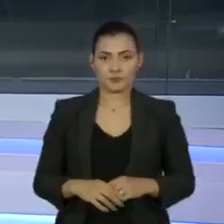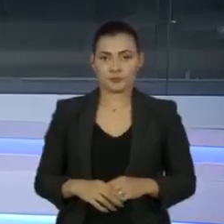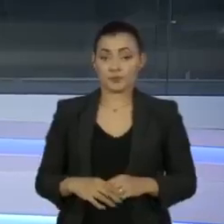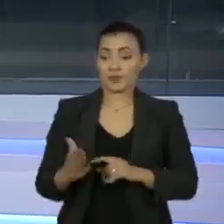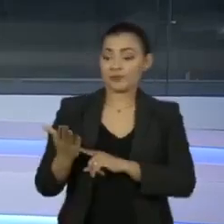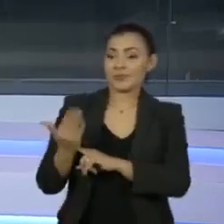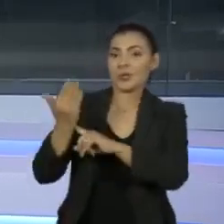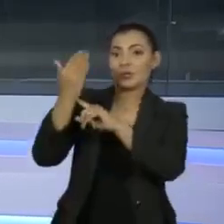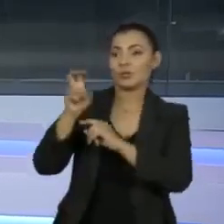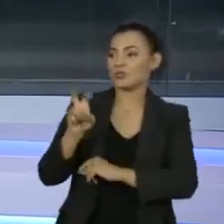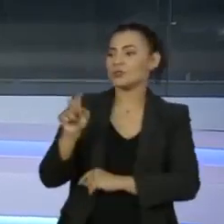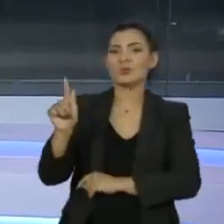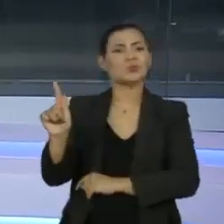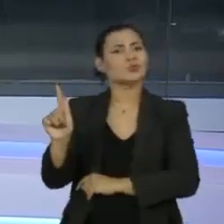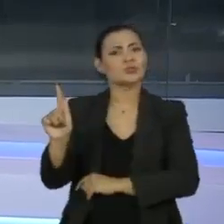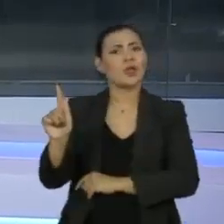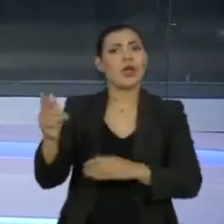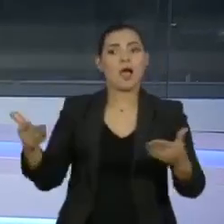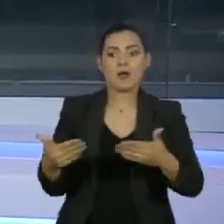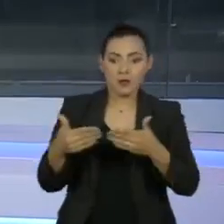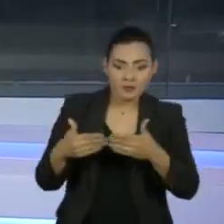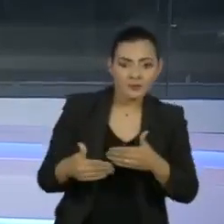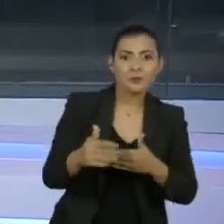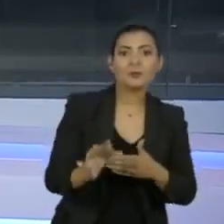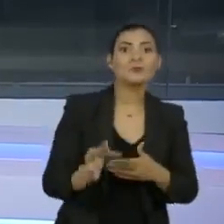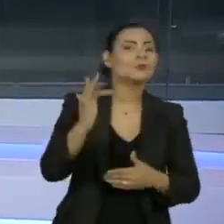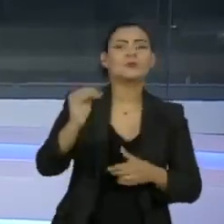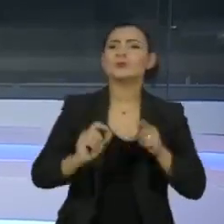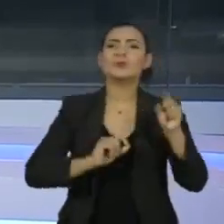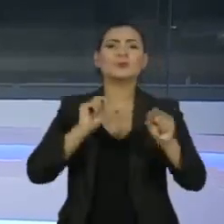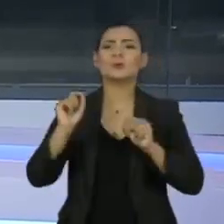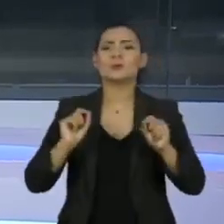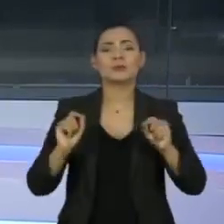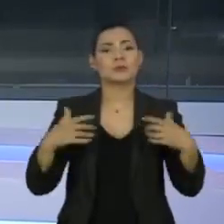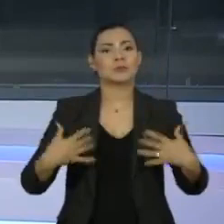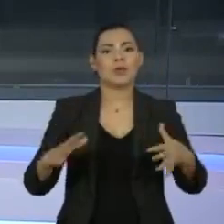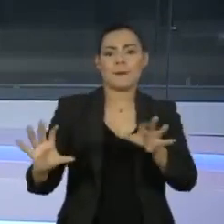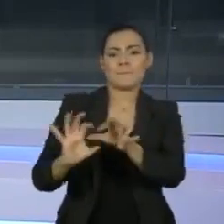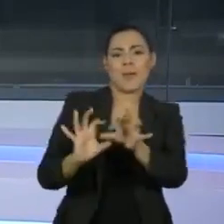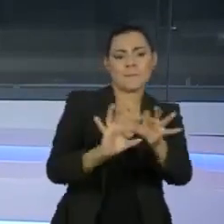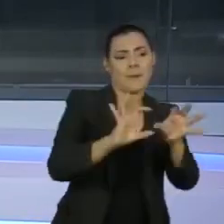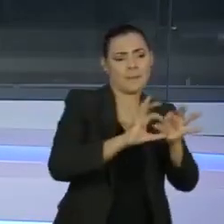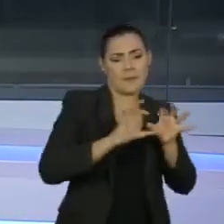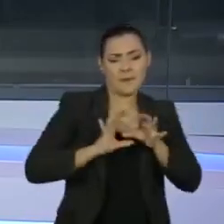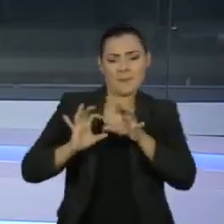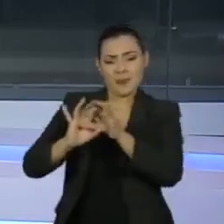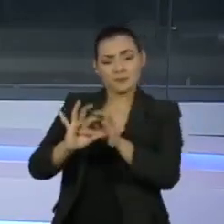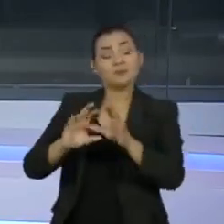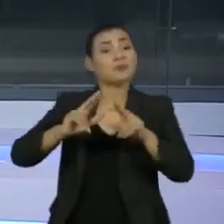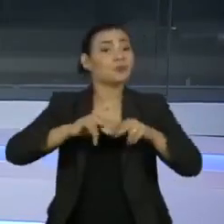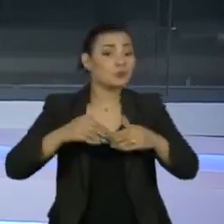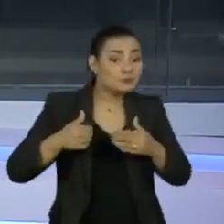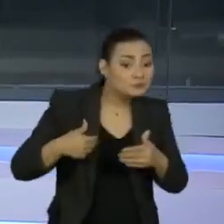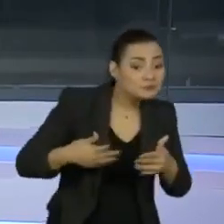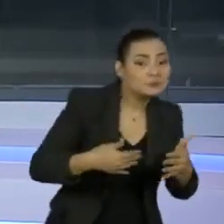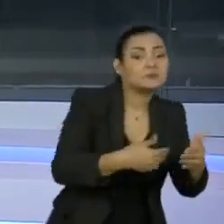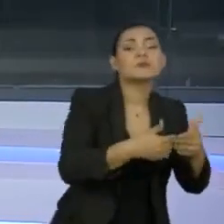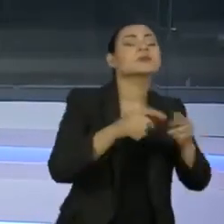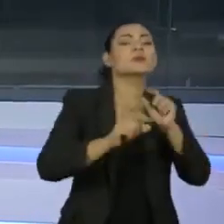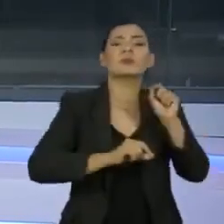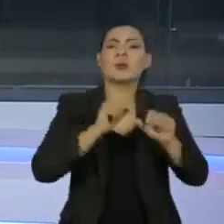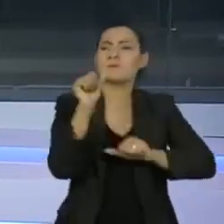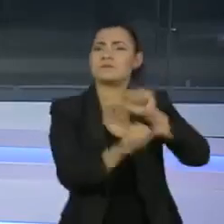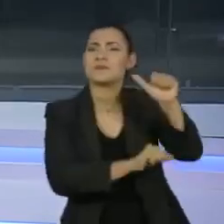A tecnologia 5G nos levará para um futuro onde tudo estará conectado. Até isso acontecer, um caminho